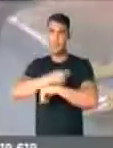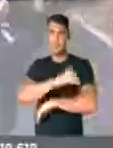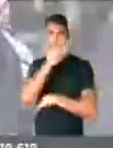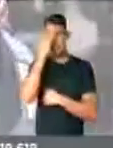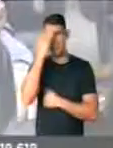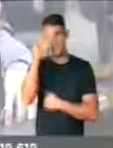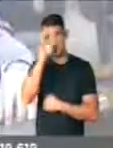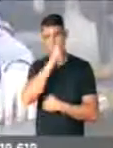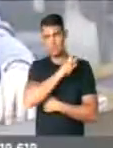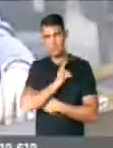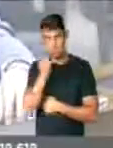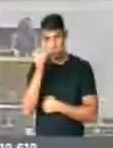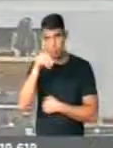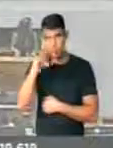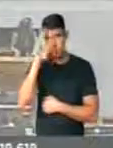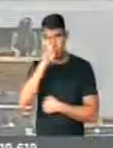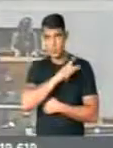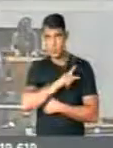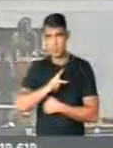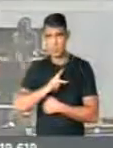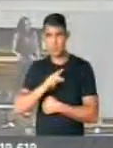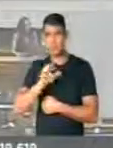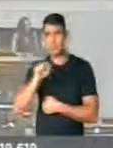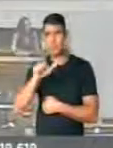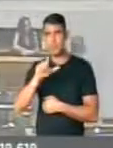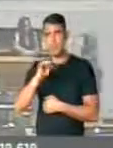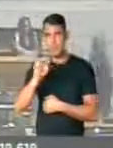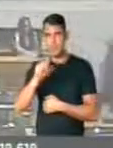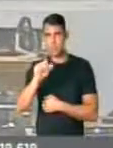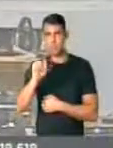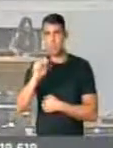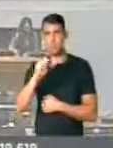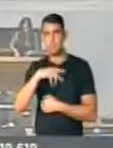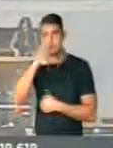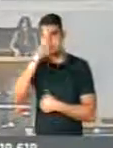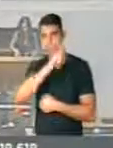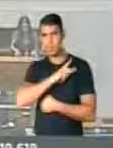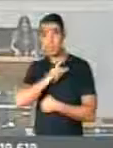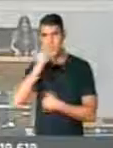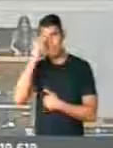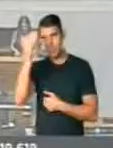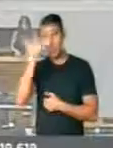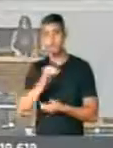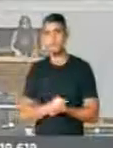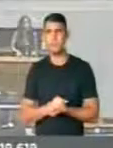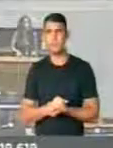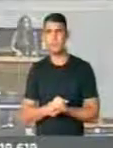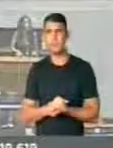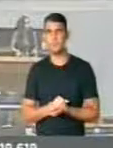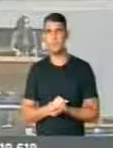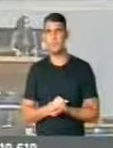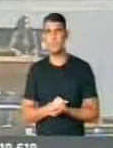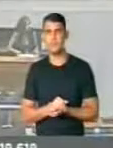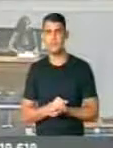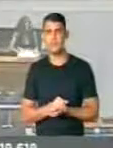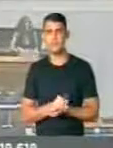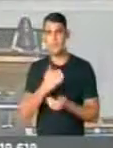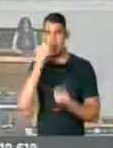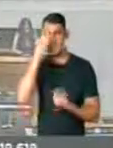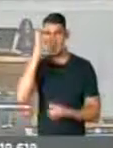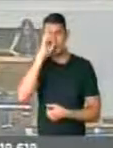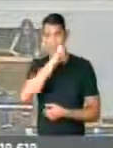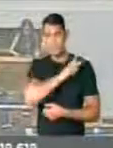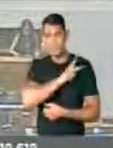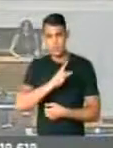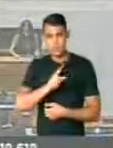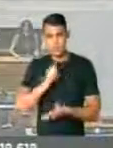Obrigado, presidente. Um minuto, presidente. Sandra presidente, deputado um como lido. Obrigado, presidente. Depois, deputado Chico. Muito obrigado, senhor